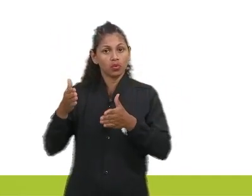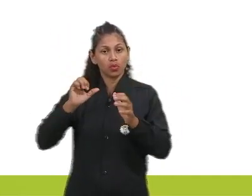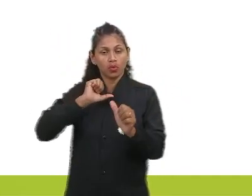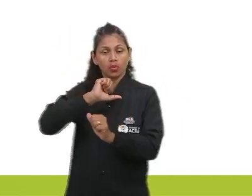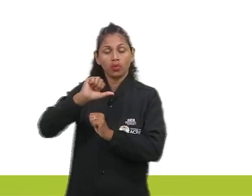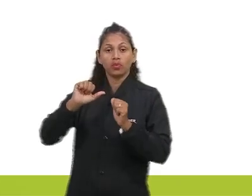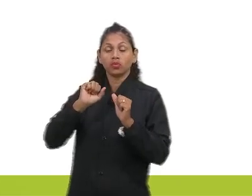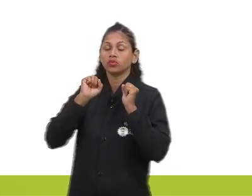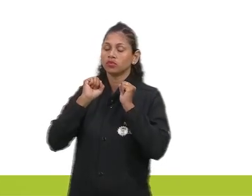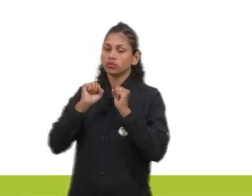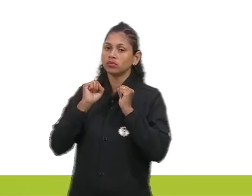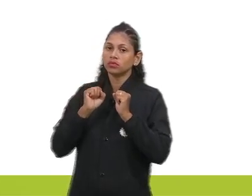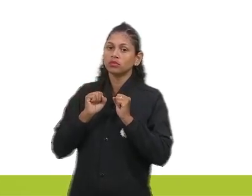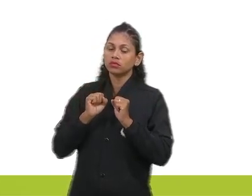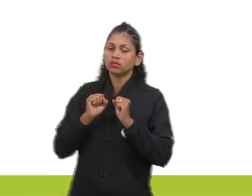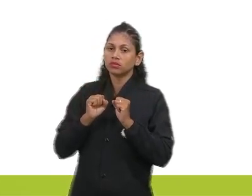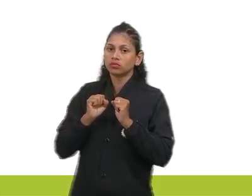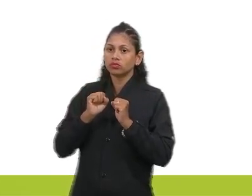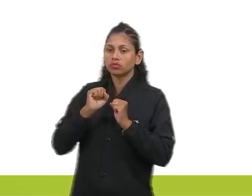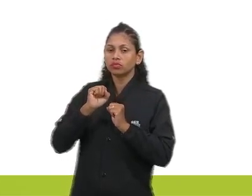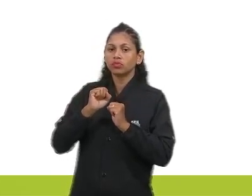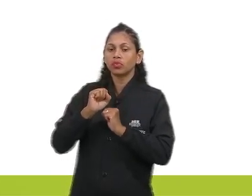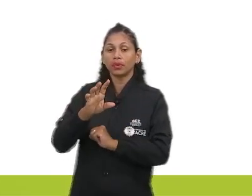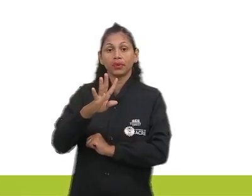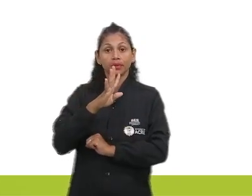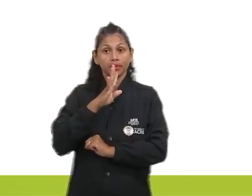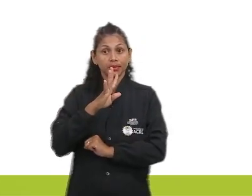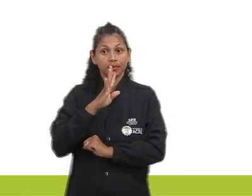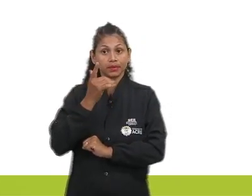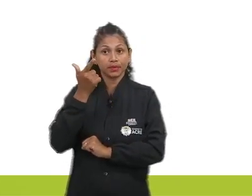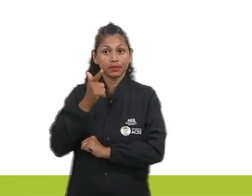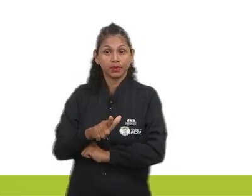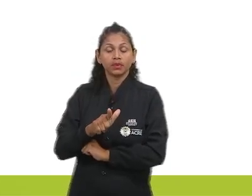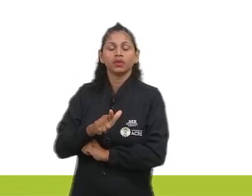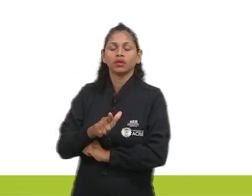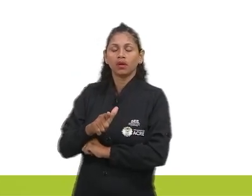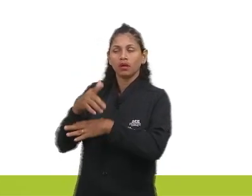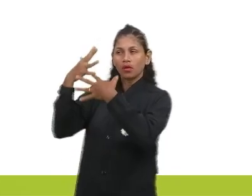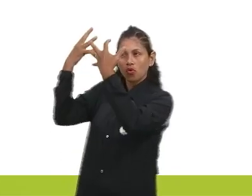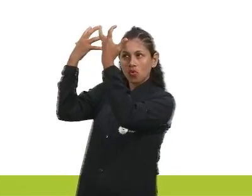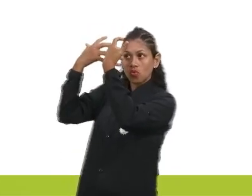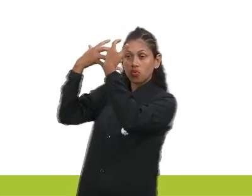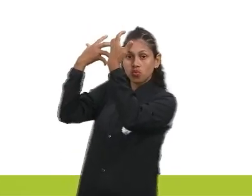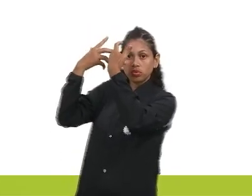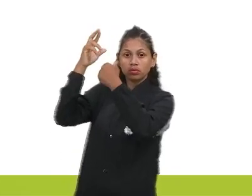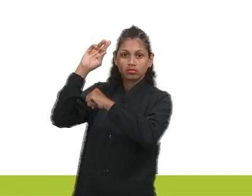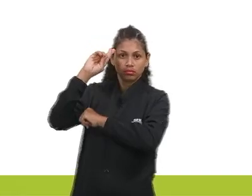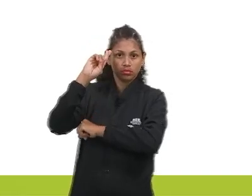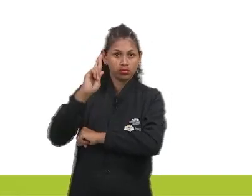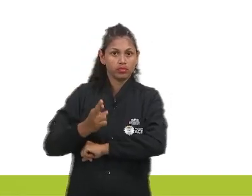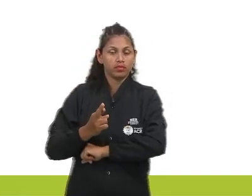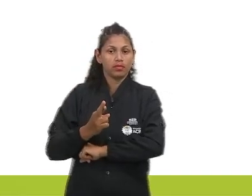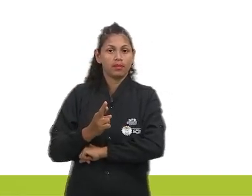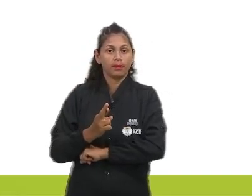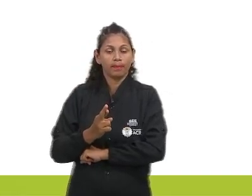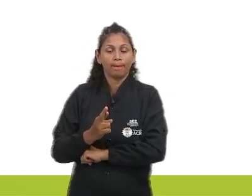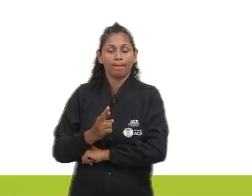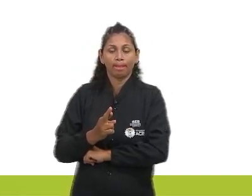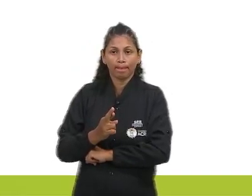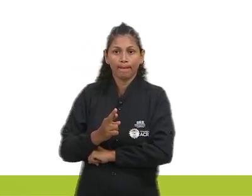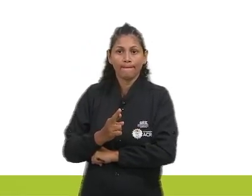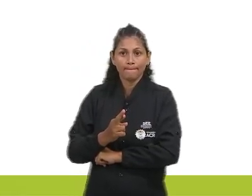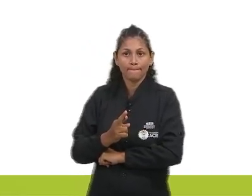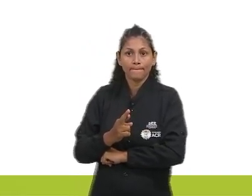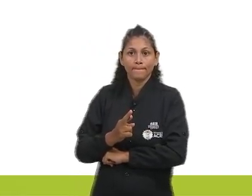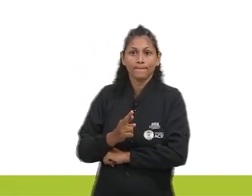somente poderiam ser reconhecidas por meio do intelecto racional. Isto é, até a imanência,